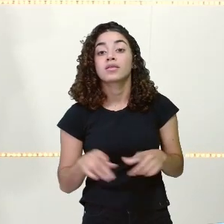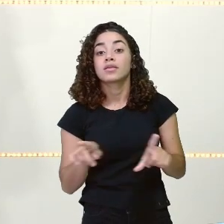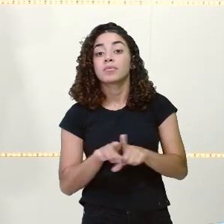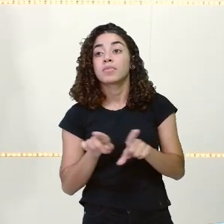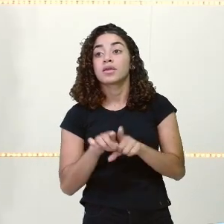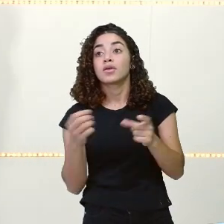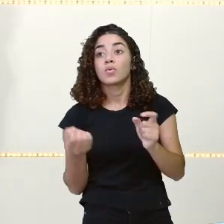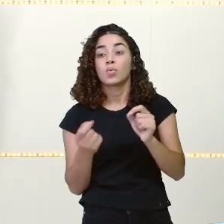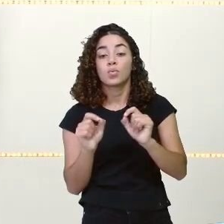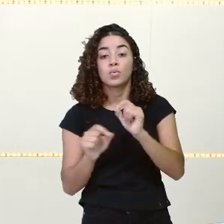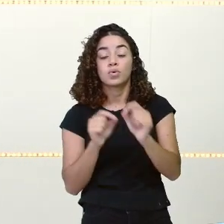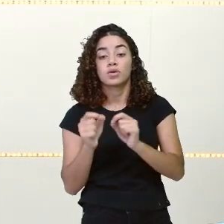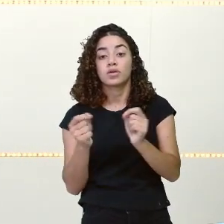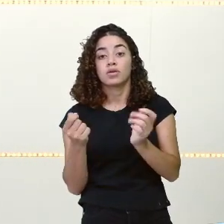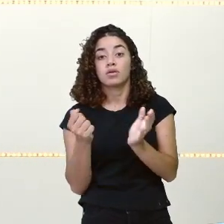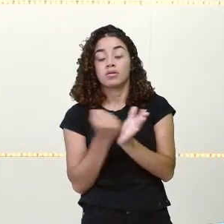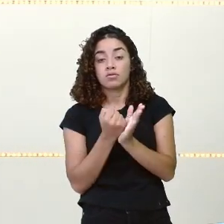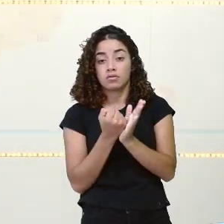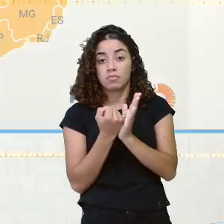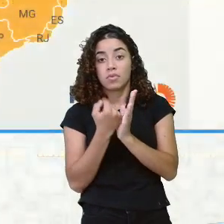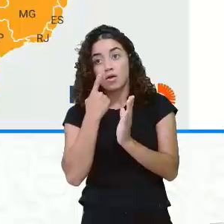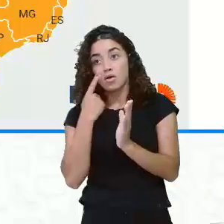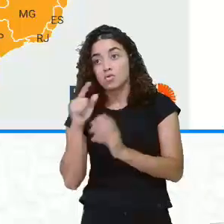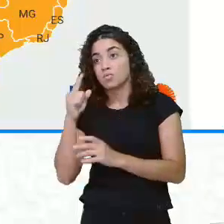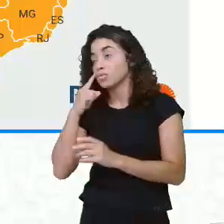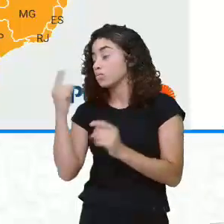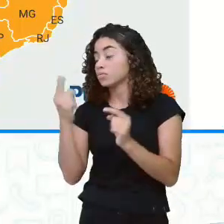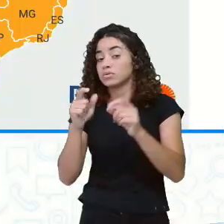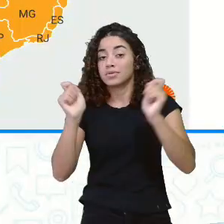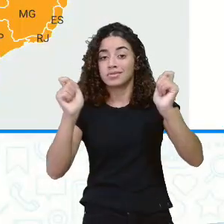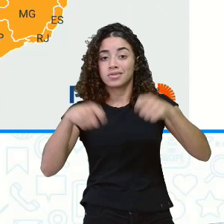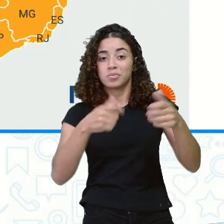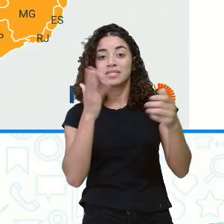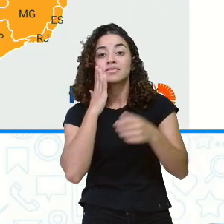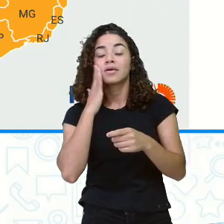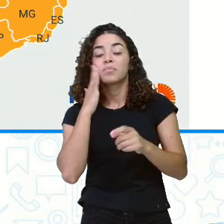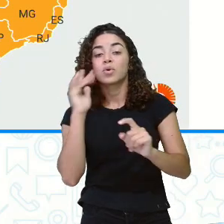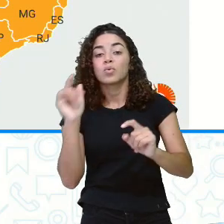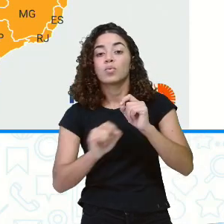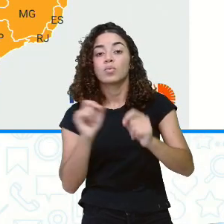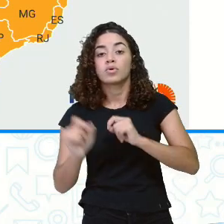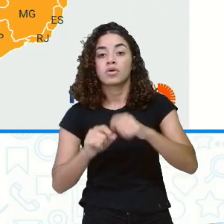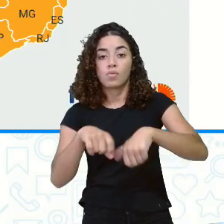marco zero da medição de fuso horários que tem no planeta todo.